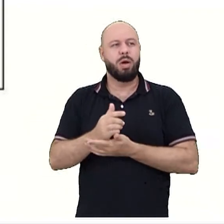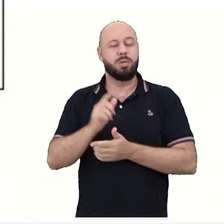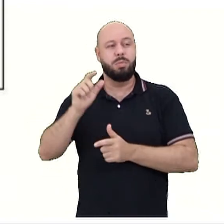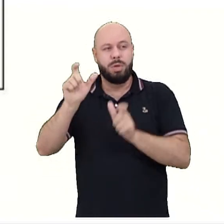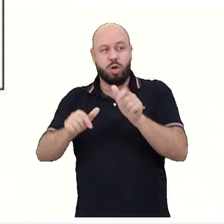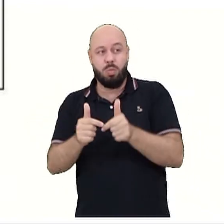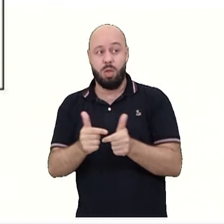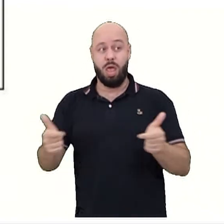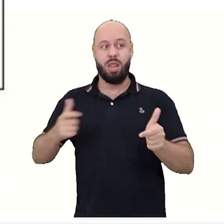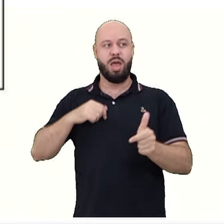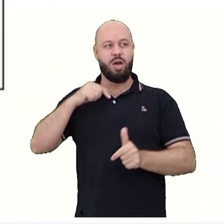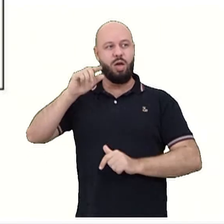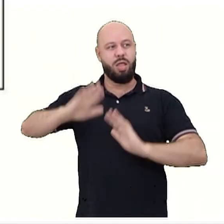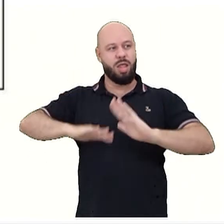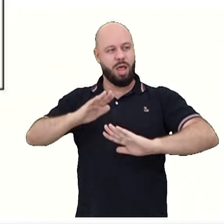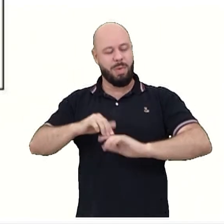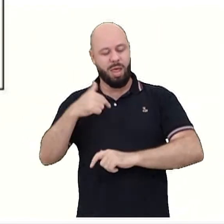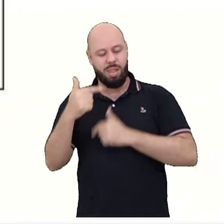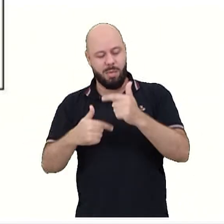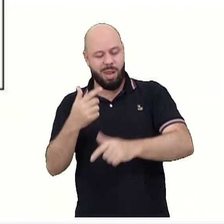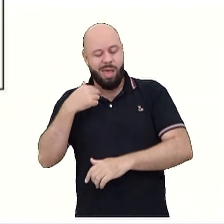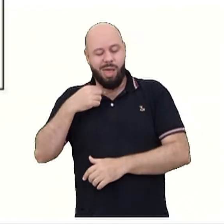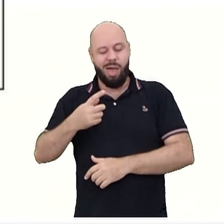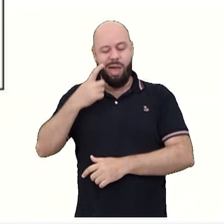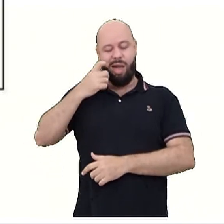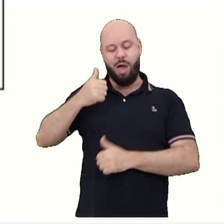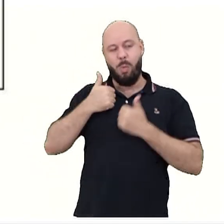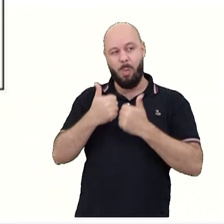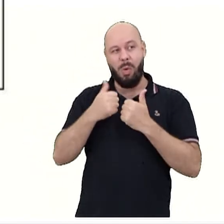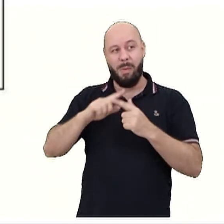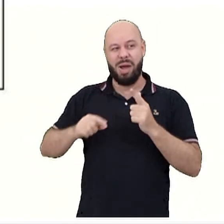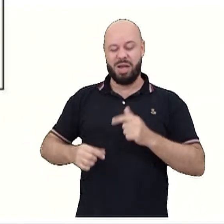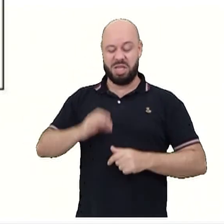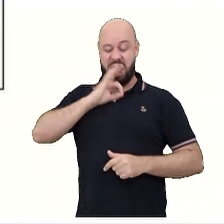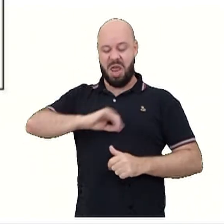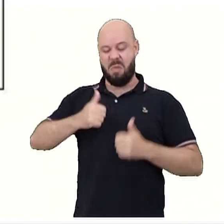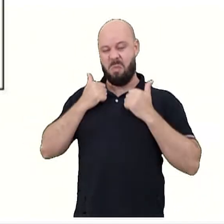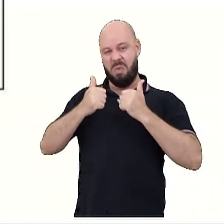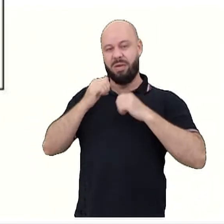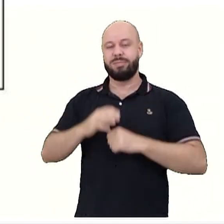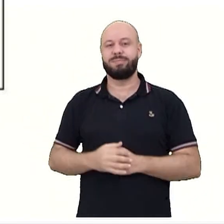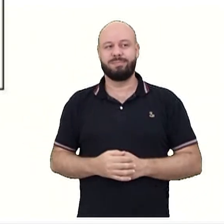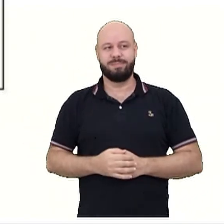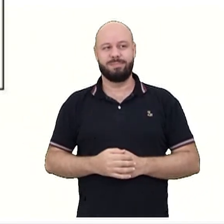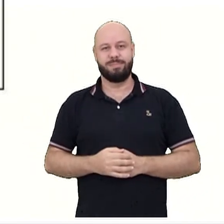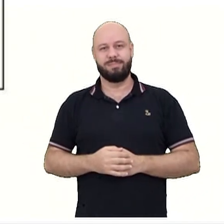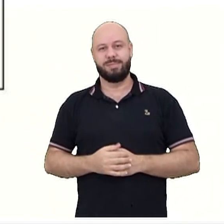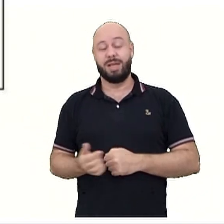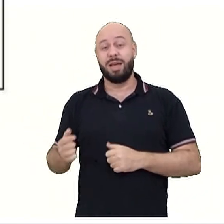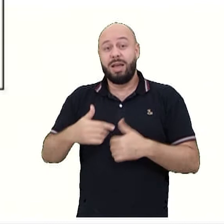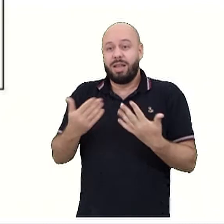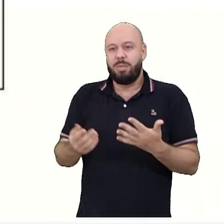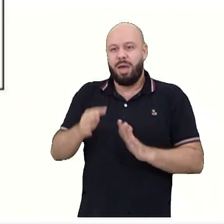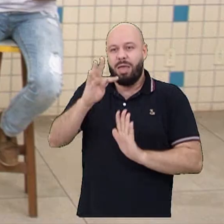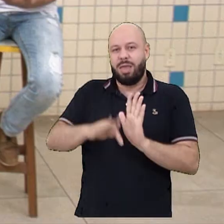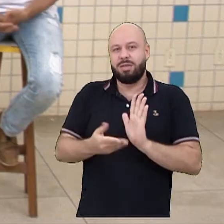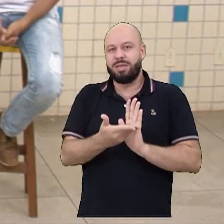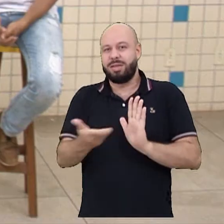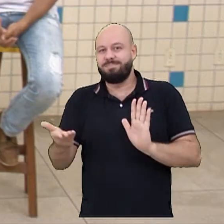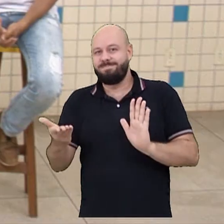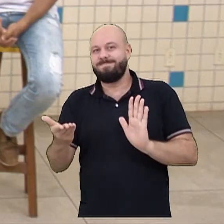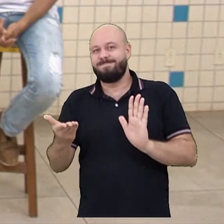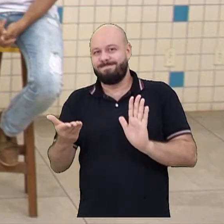people, their job is interesting and their salary is good. Então, pessoal, esse texto faz aí